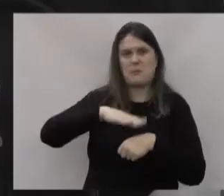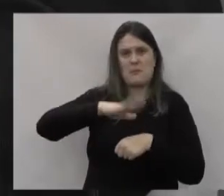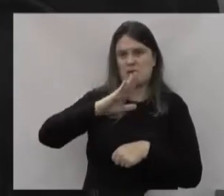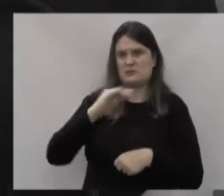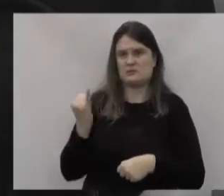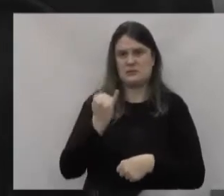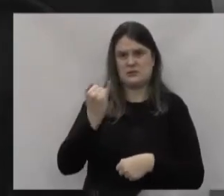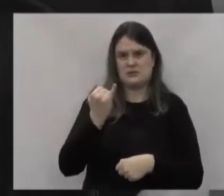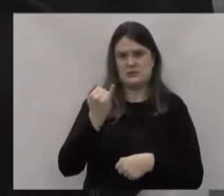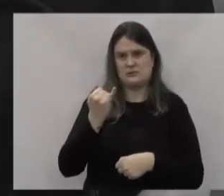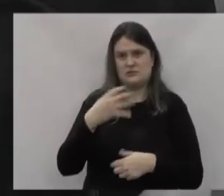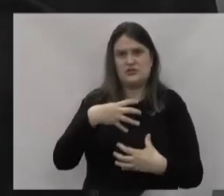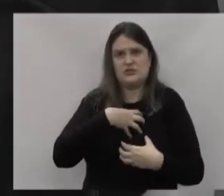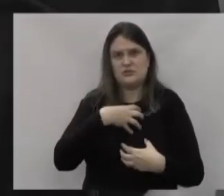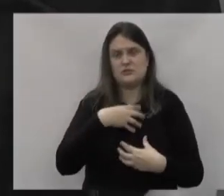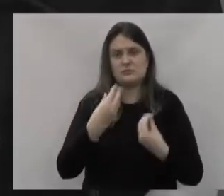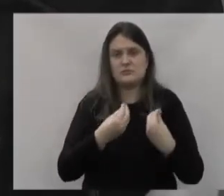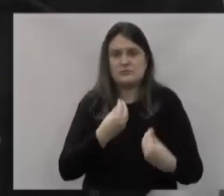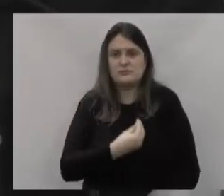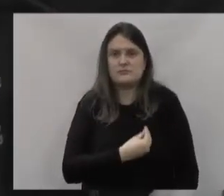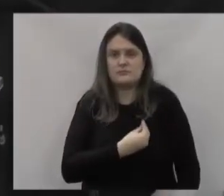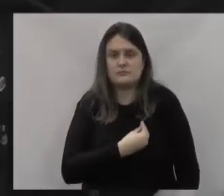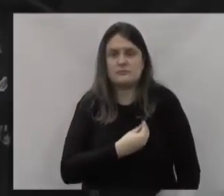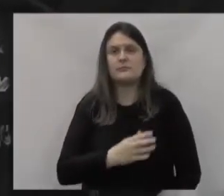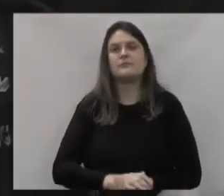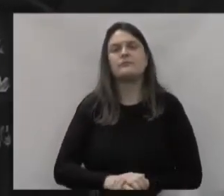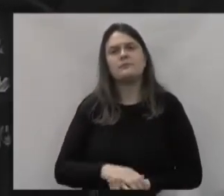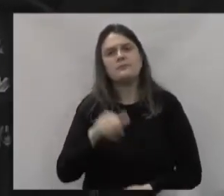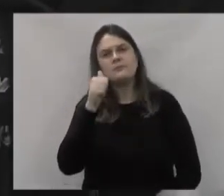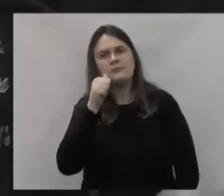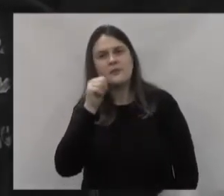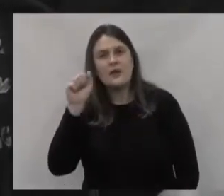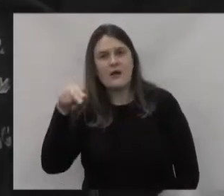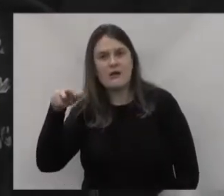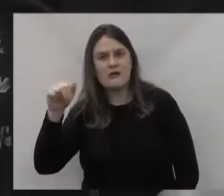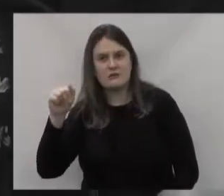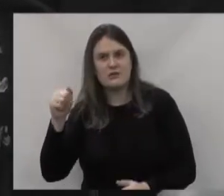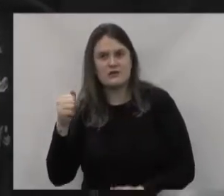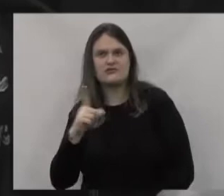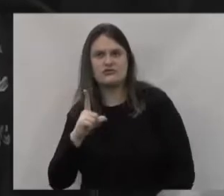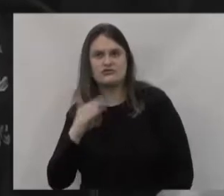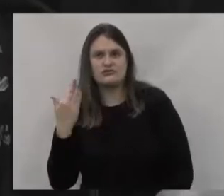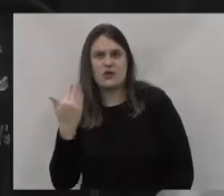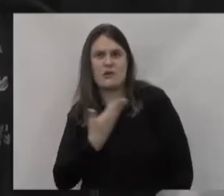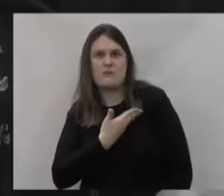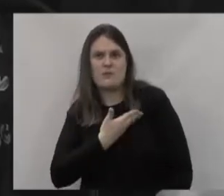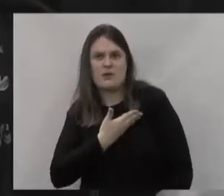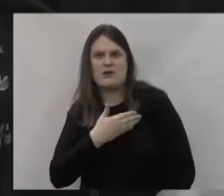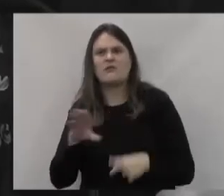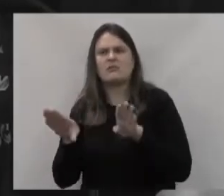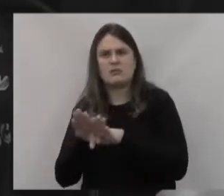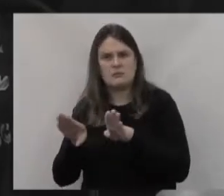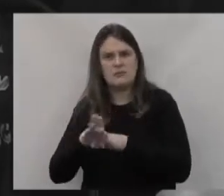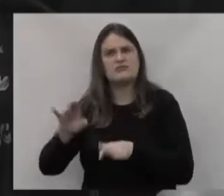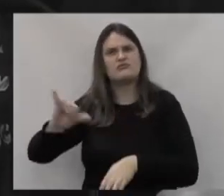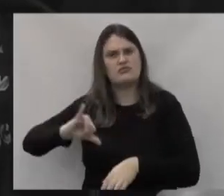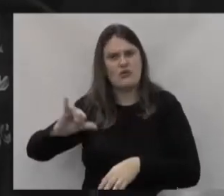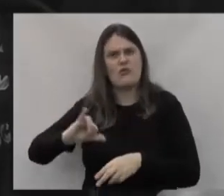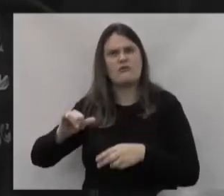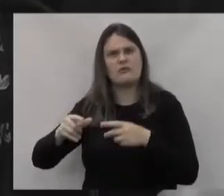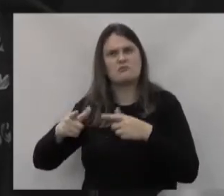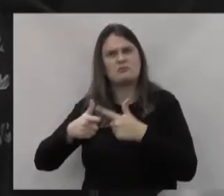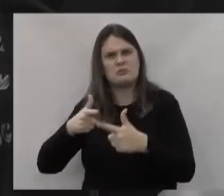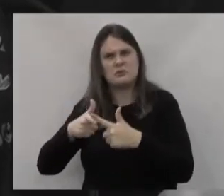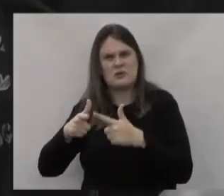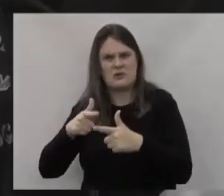gente vive diz muito mais. A Ana tinha uma colega de trabalho que também passava por uma questão de violência doméstica, só que